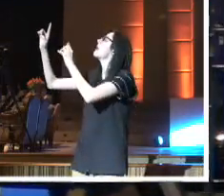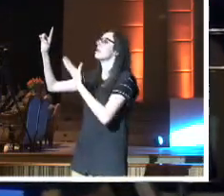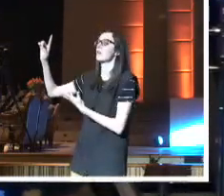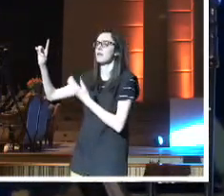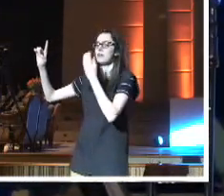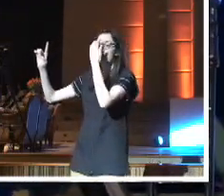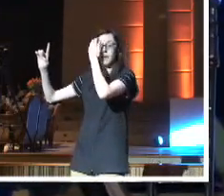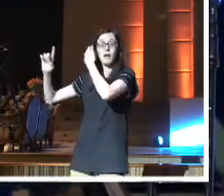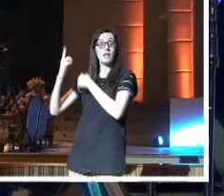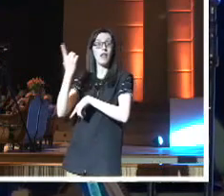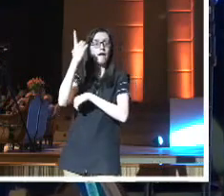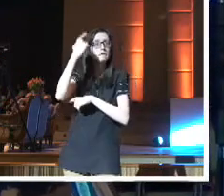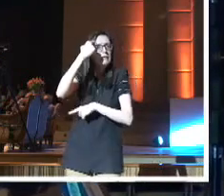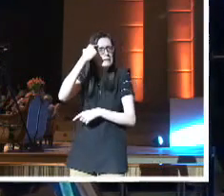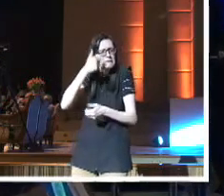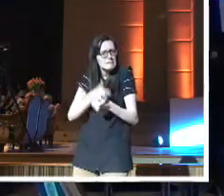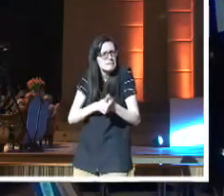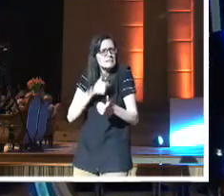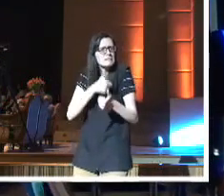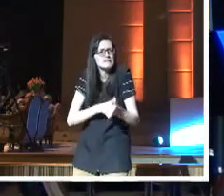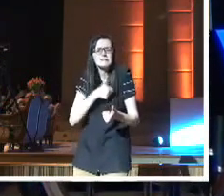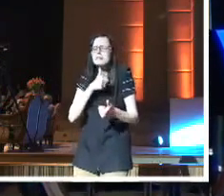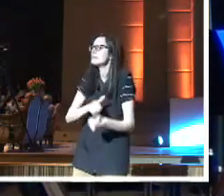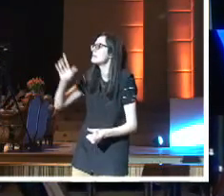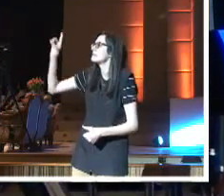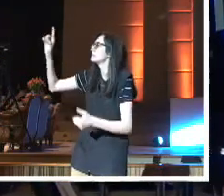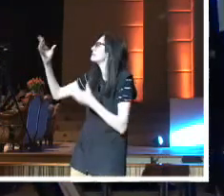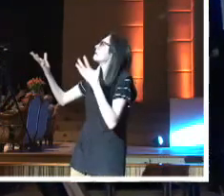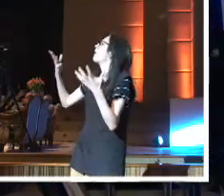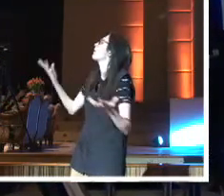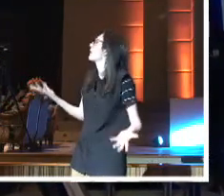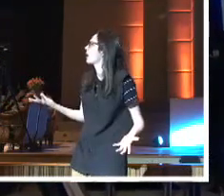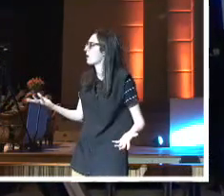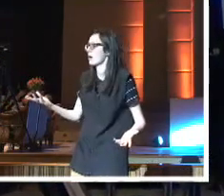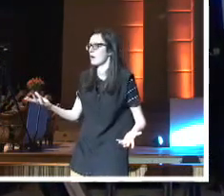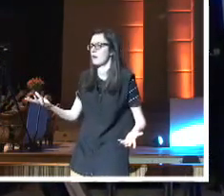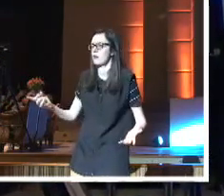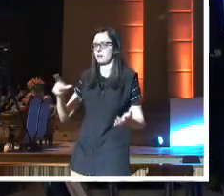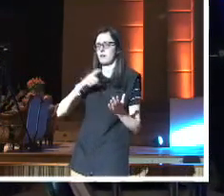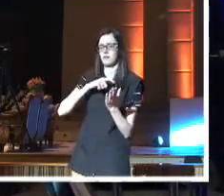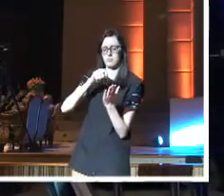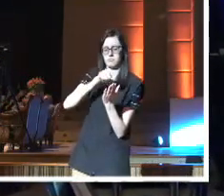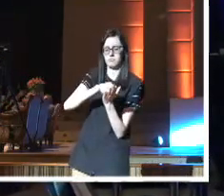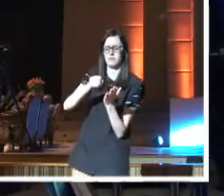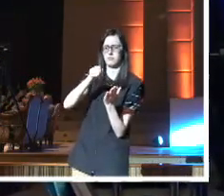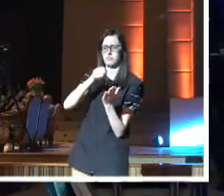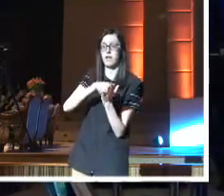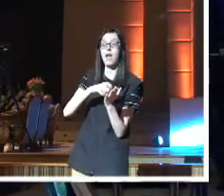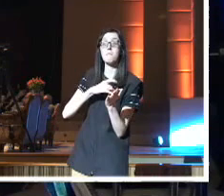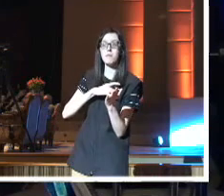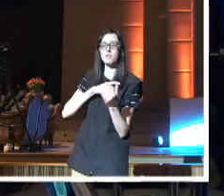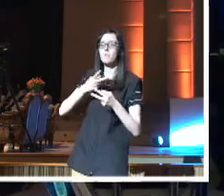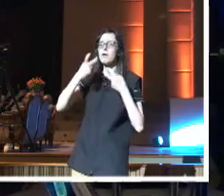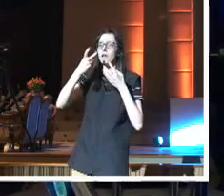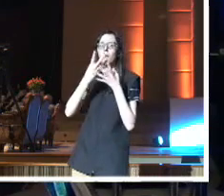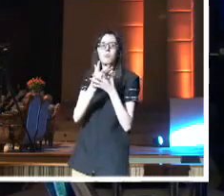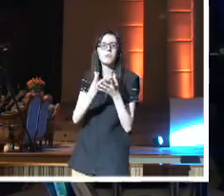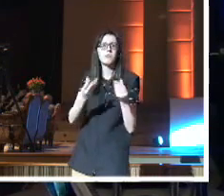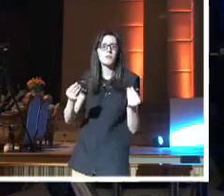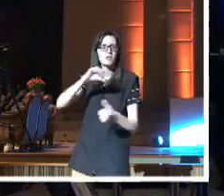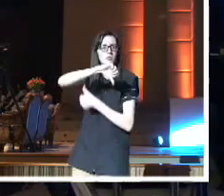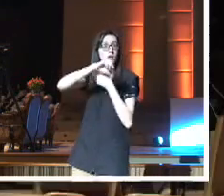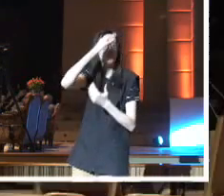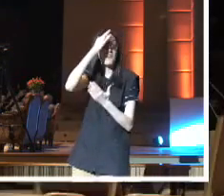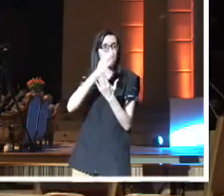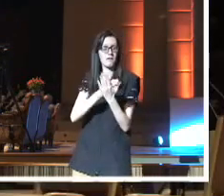avaliar quem é Deus, ele vai trocando devagarinho o medo pela fé. E